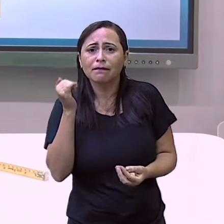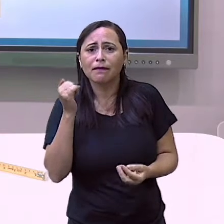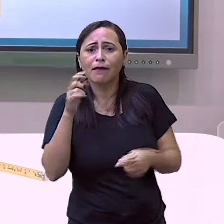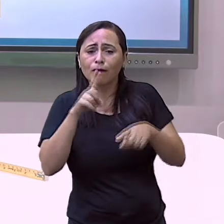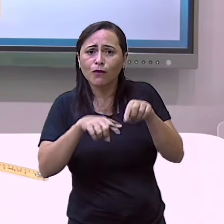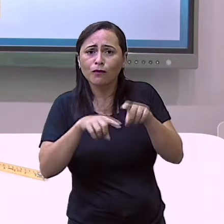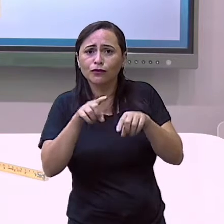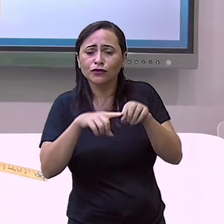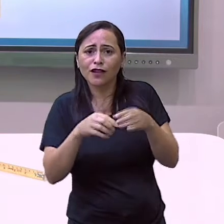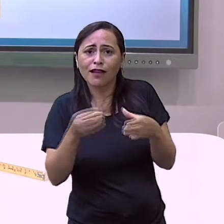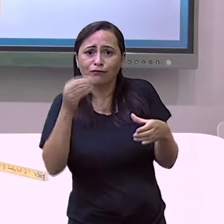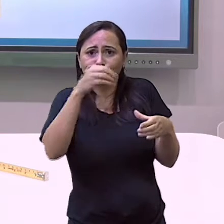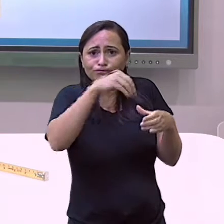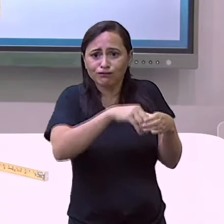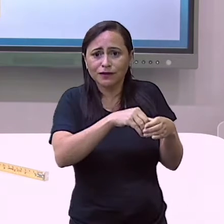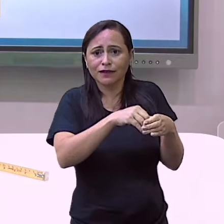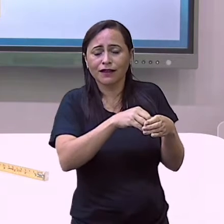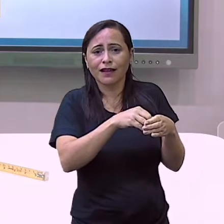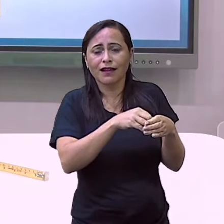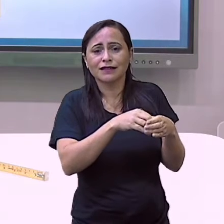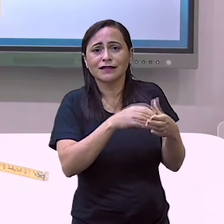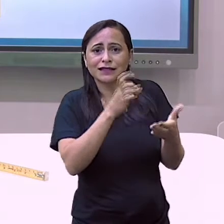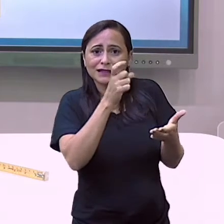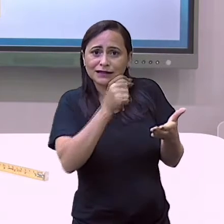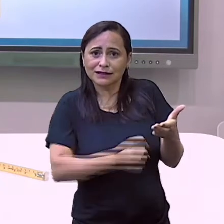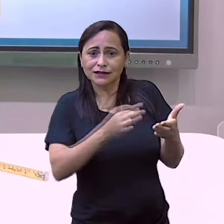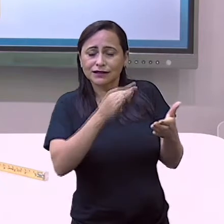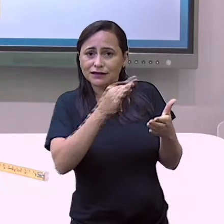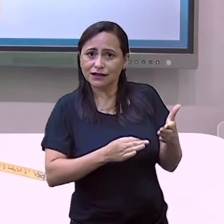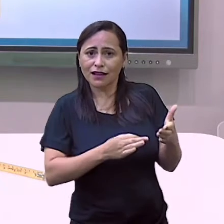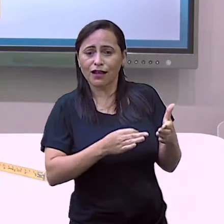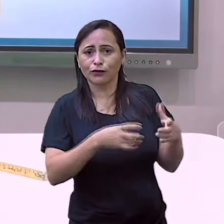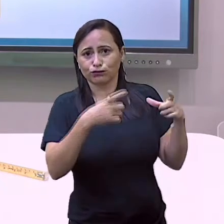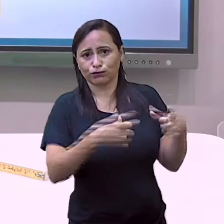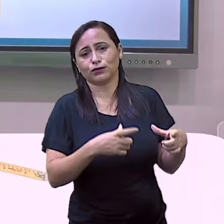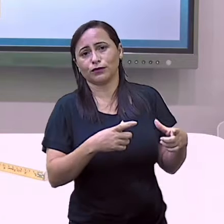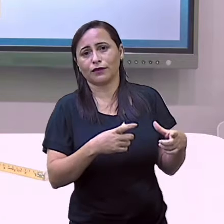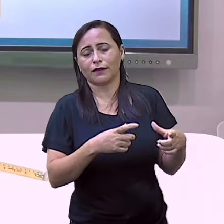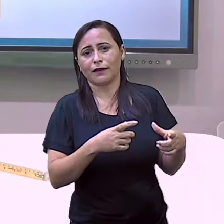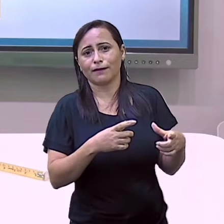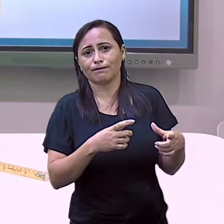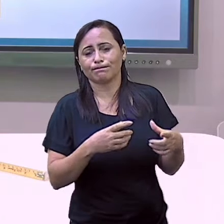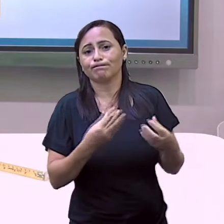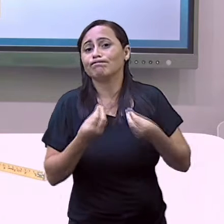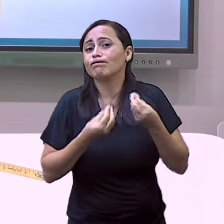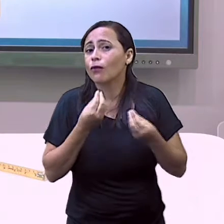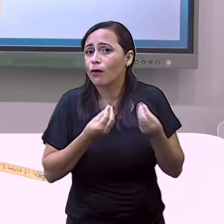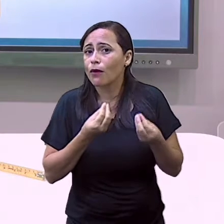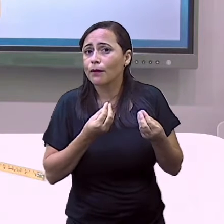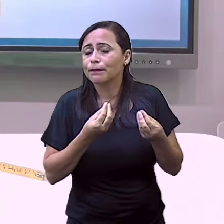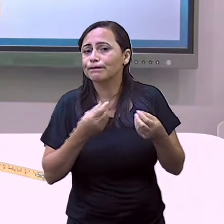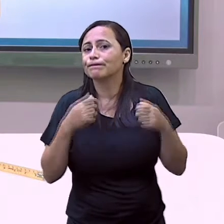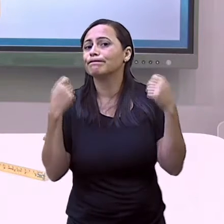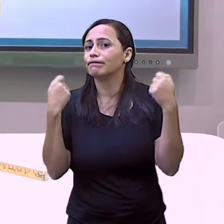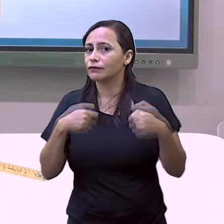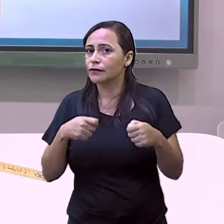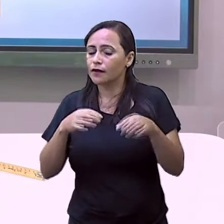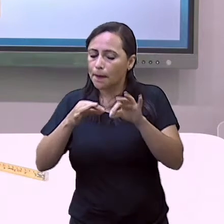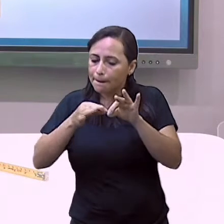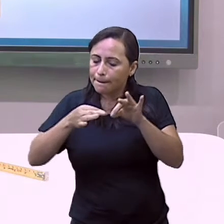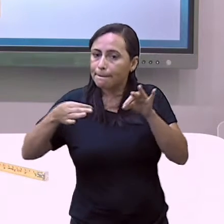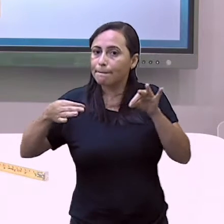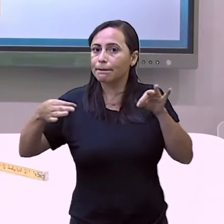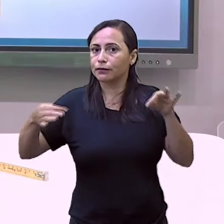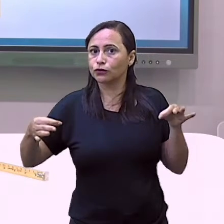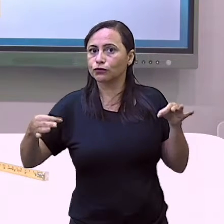vai caber, vai servir para aquele ambiente que você tem? Nós precisamos de medir, olhar